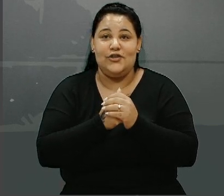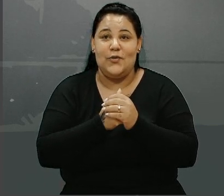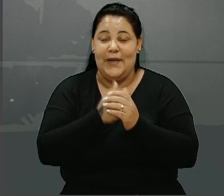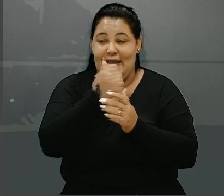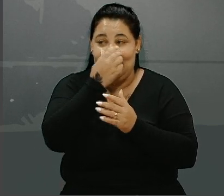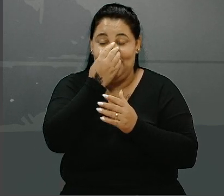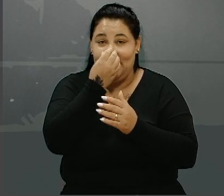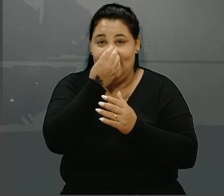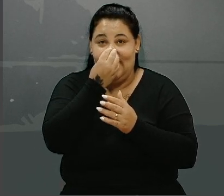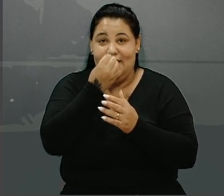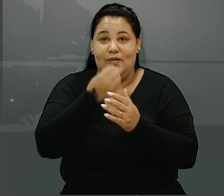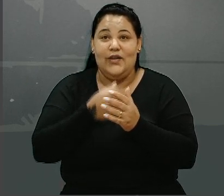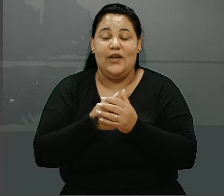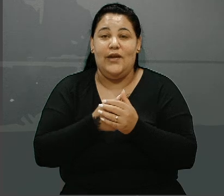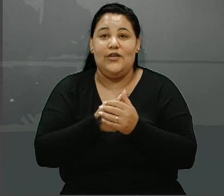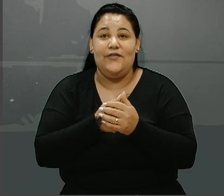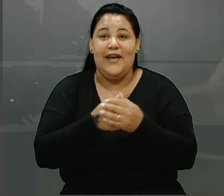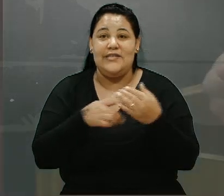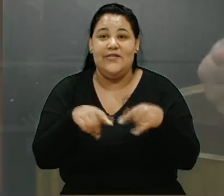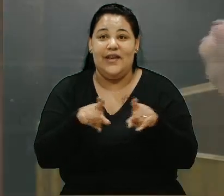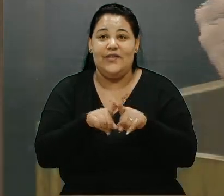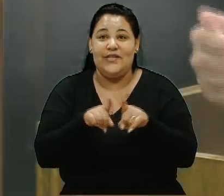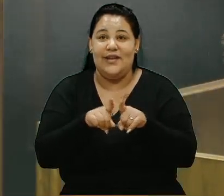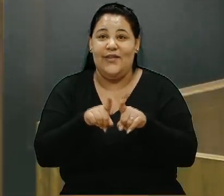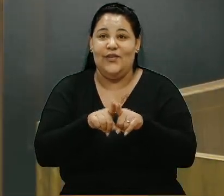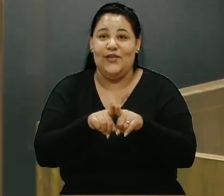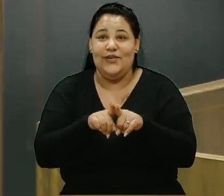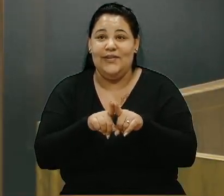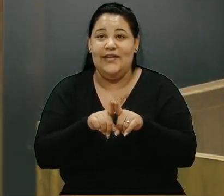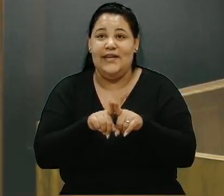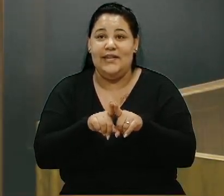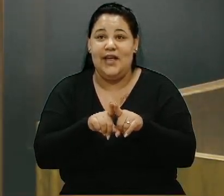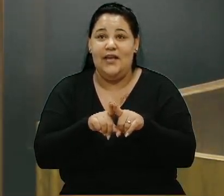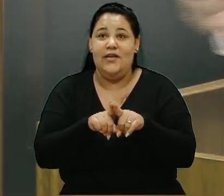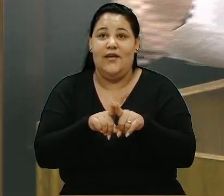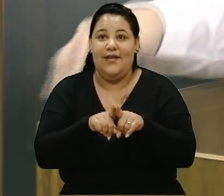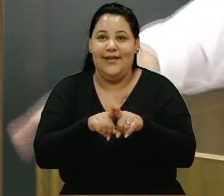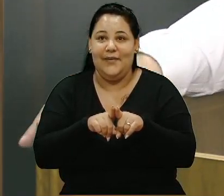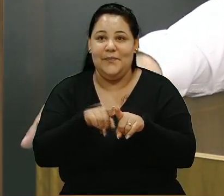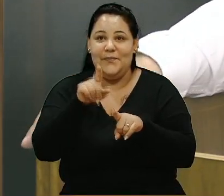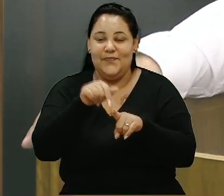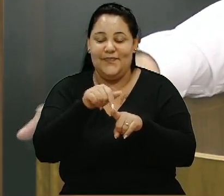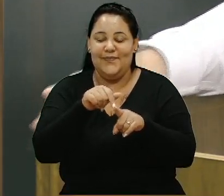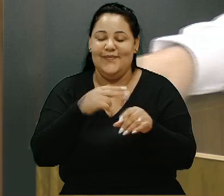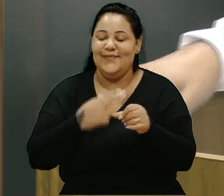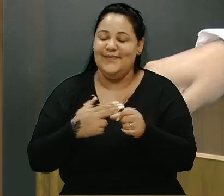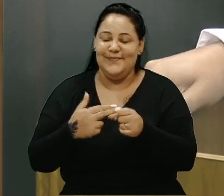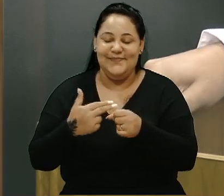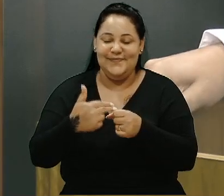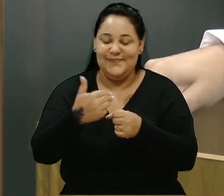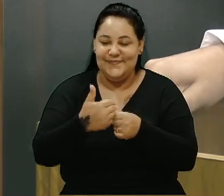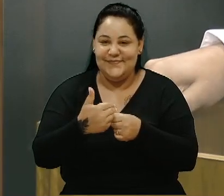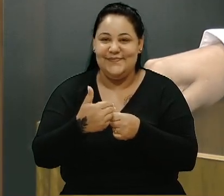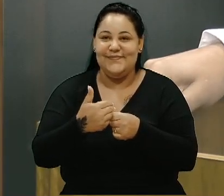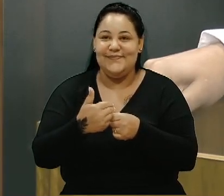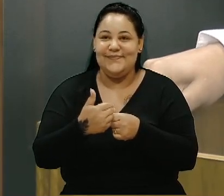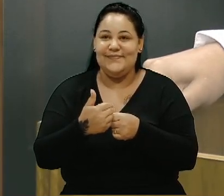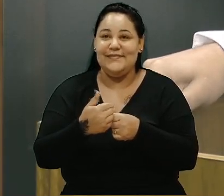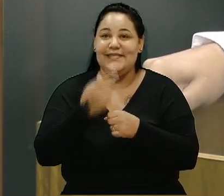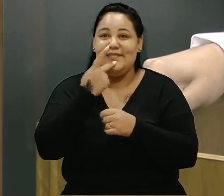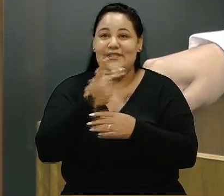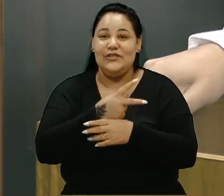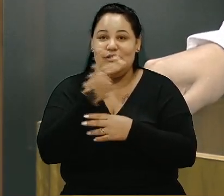num desleixo que foi na ampliação do prazo, o município não ter ido atrás. Estamos falando de apenas